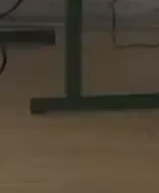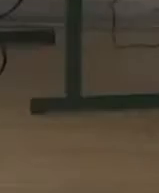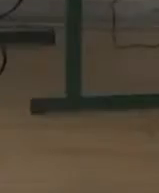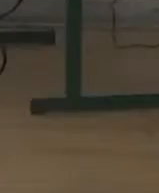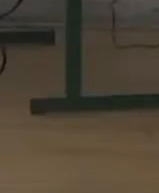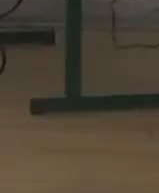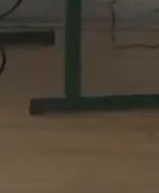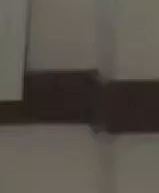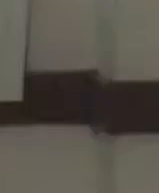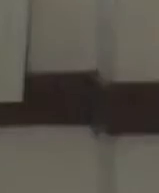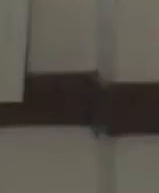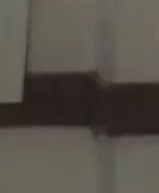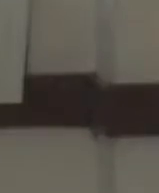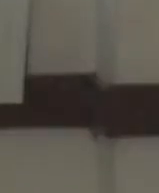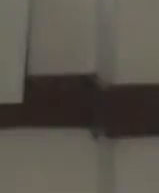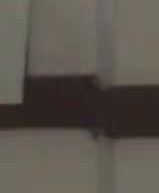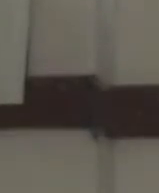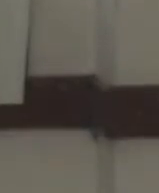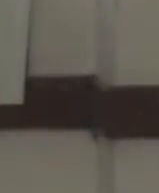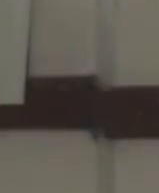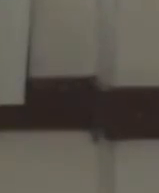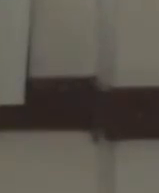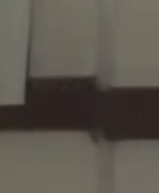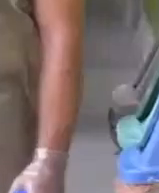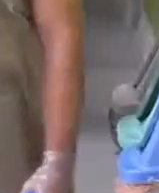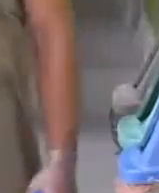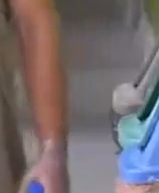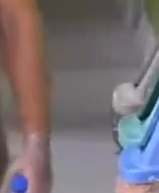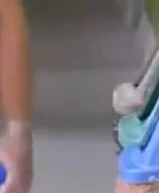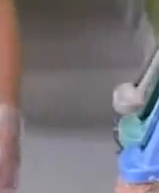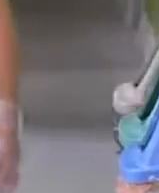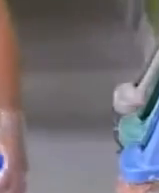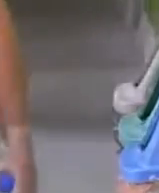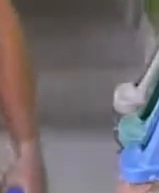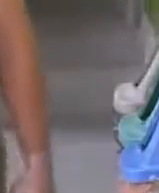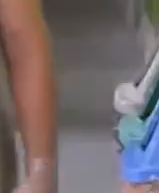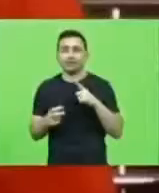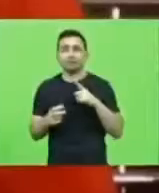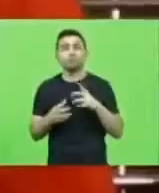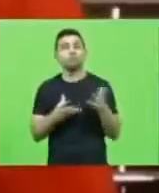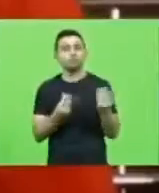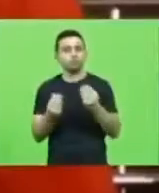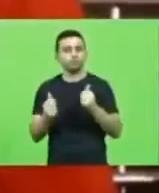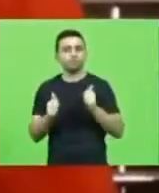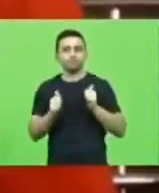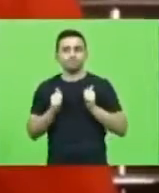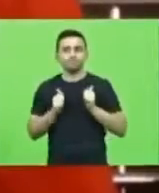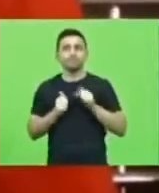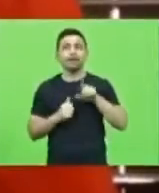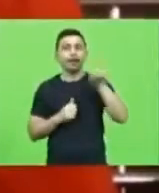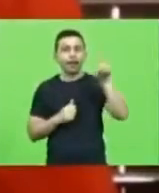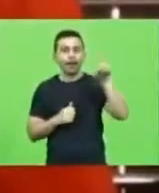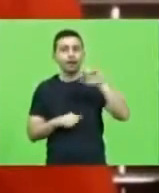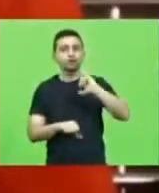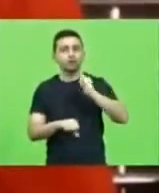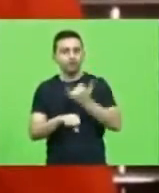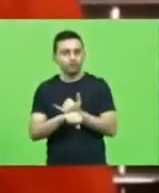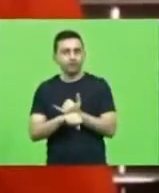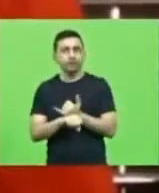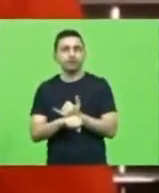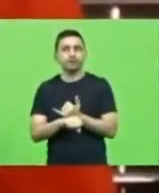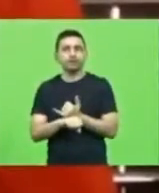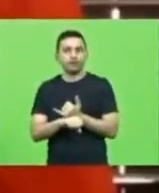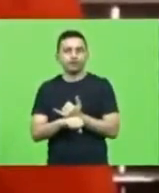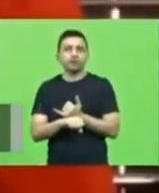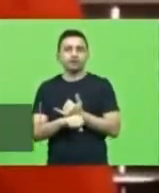deputados lamentaram o grande número de abstenções e de votos nulos e brancos. Joinville, deputado Márcio, Joinville que